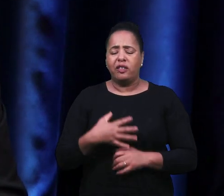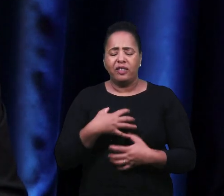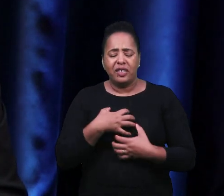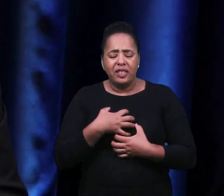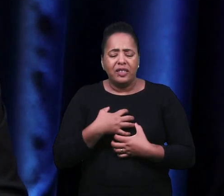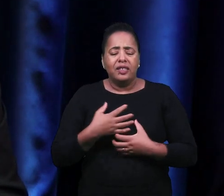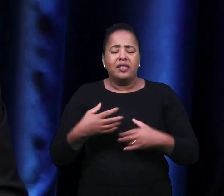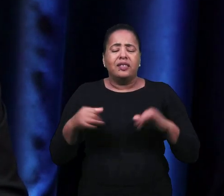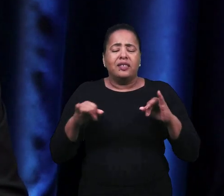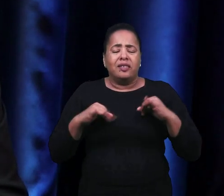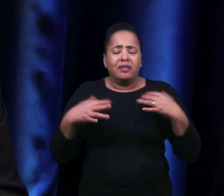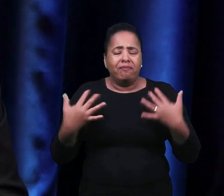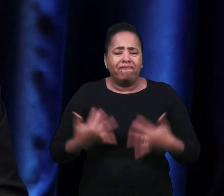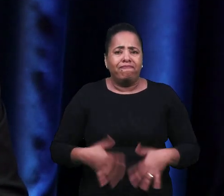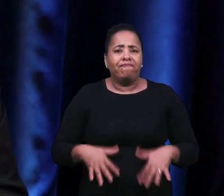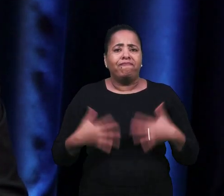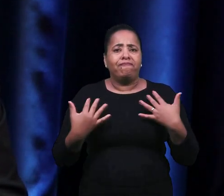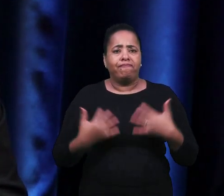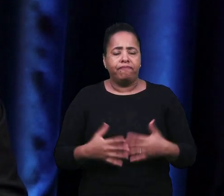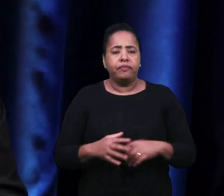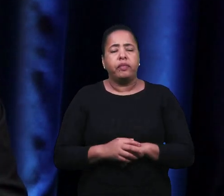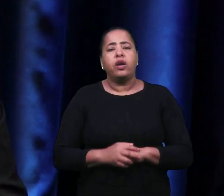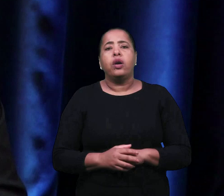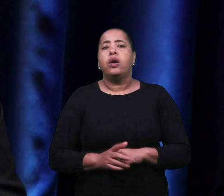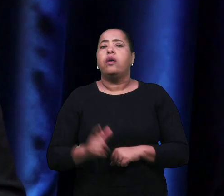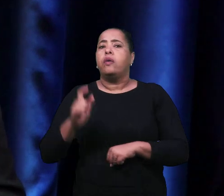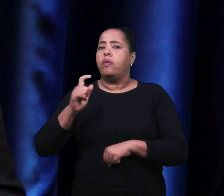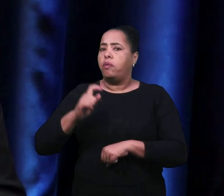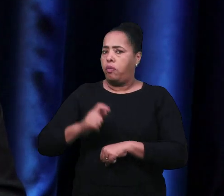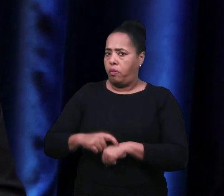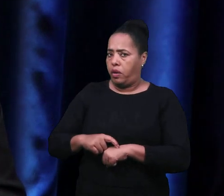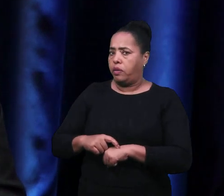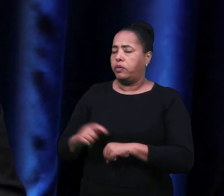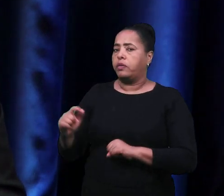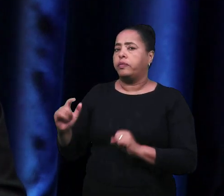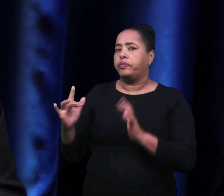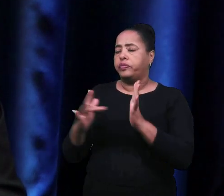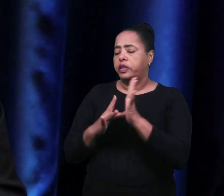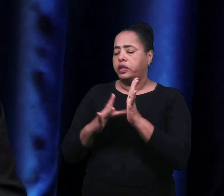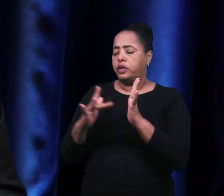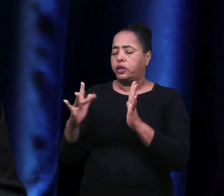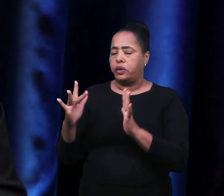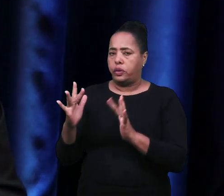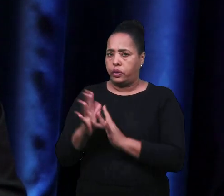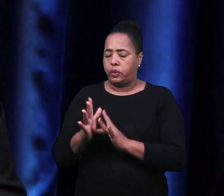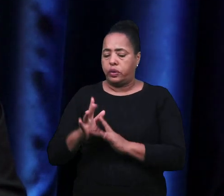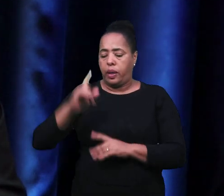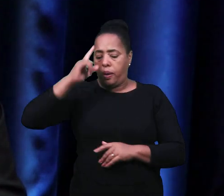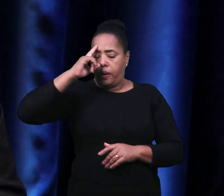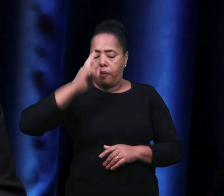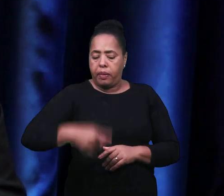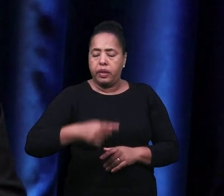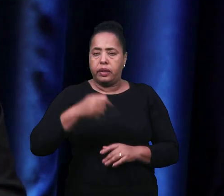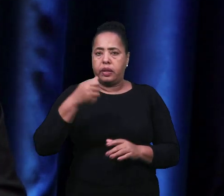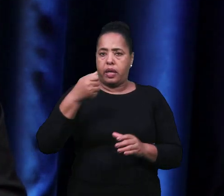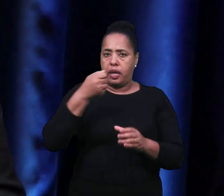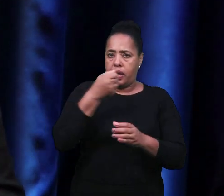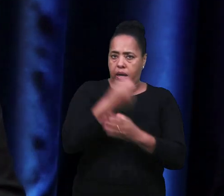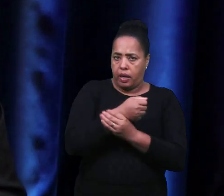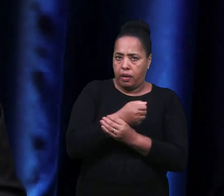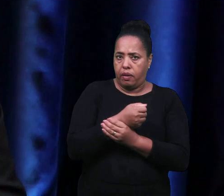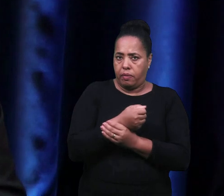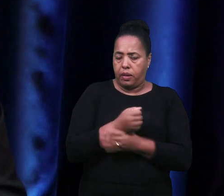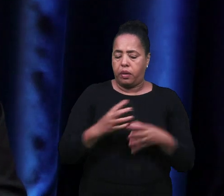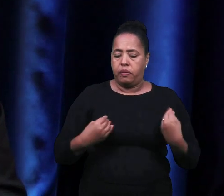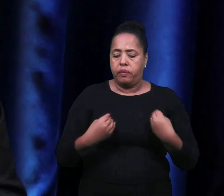dói. E quando o Senhor aqui manda a Abraão a entregar